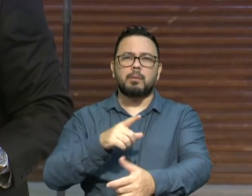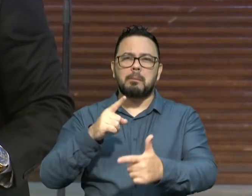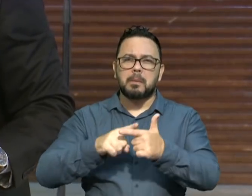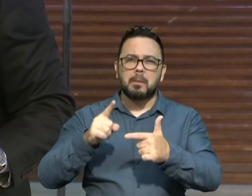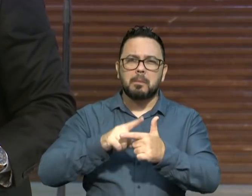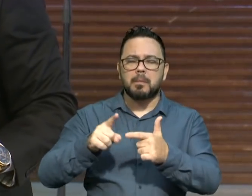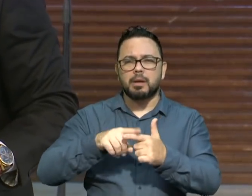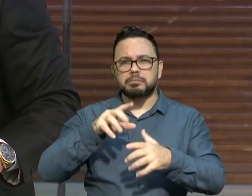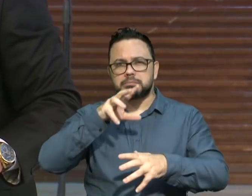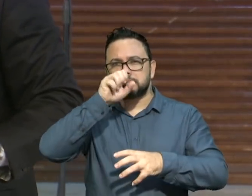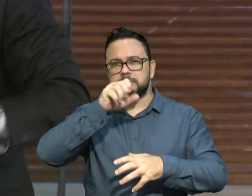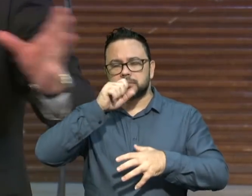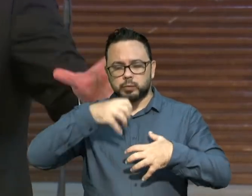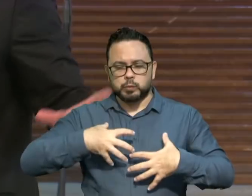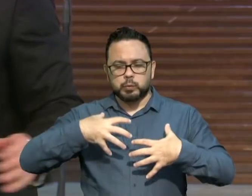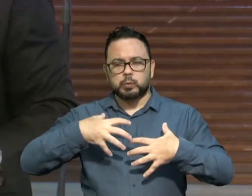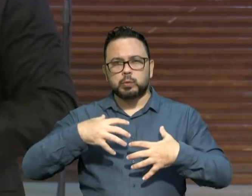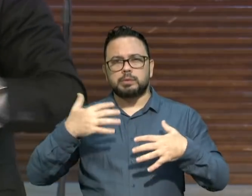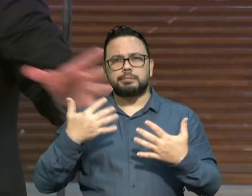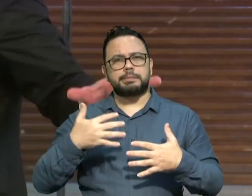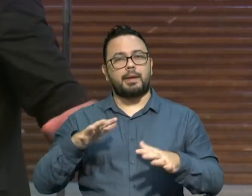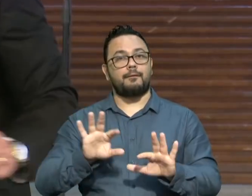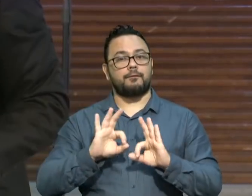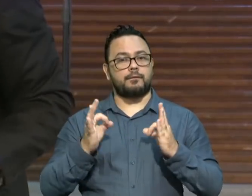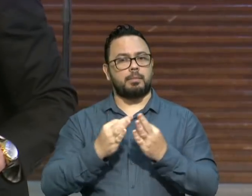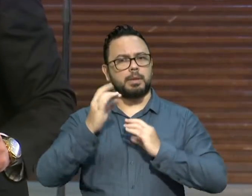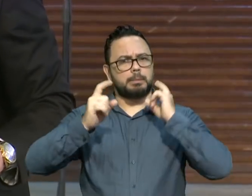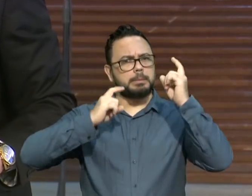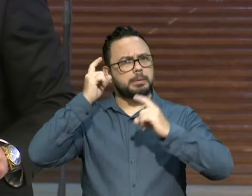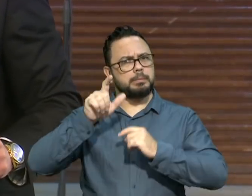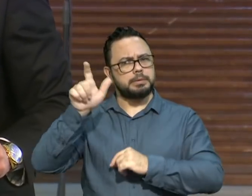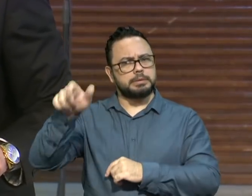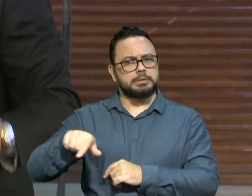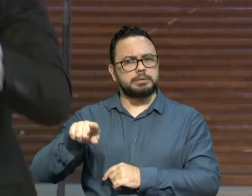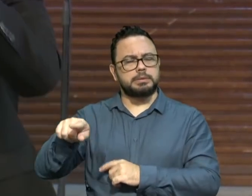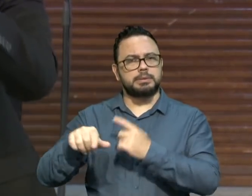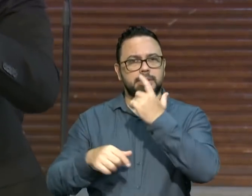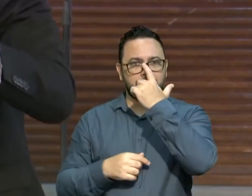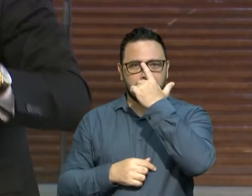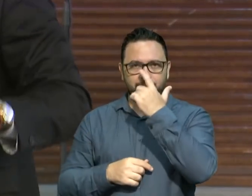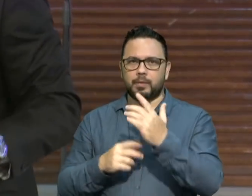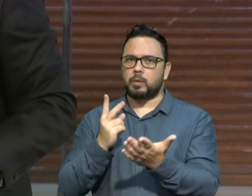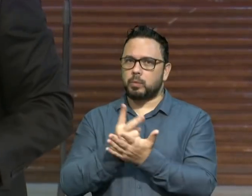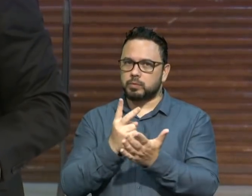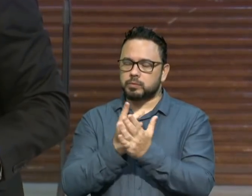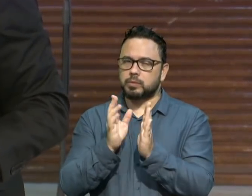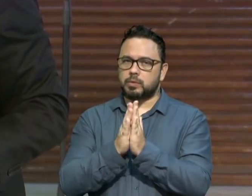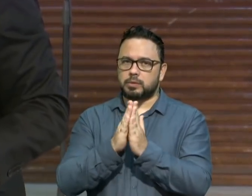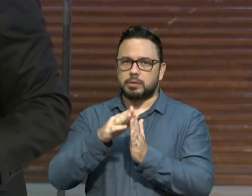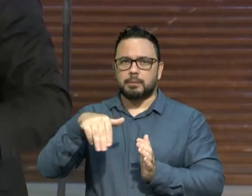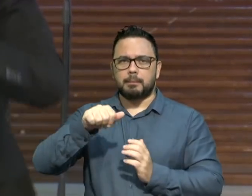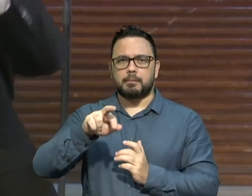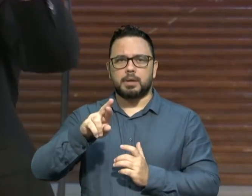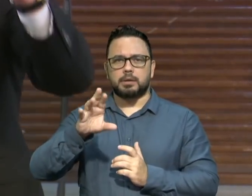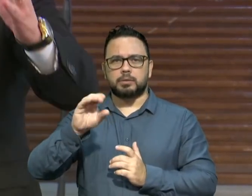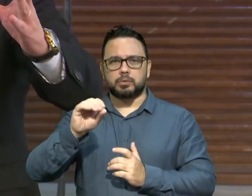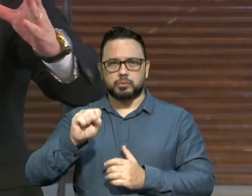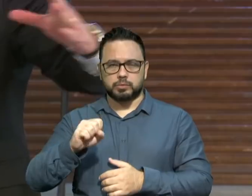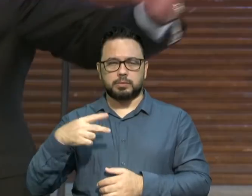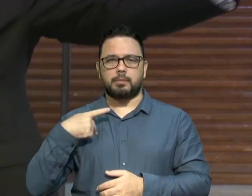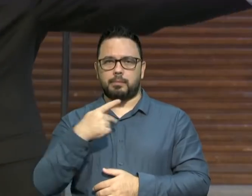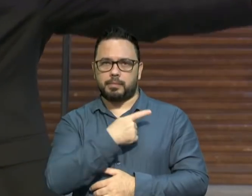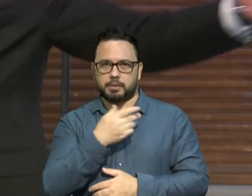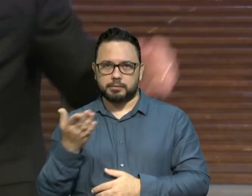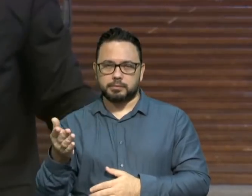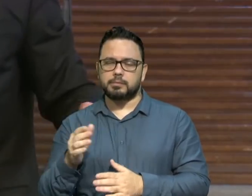entubado A família tá preocupado os médicos tão preocupados um continuar orando pelo pastor Marco tosta a vida é assim